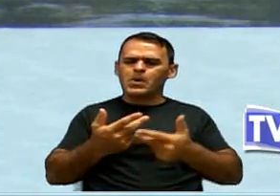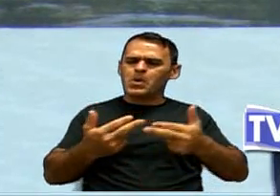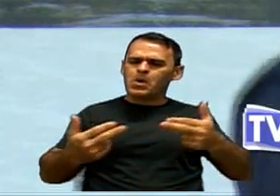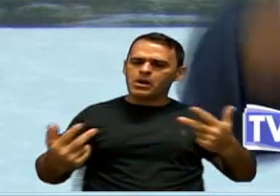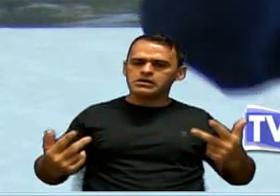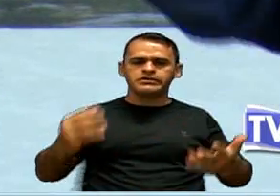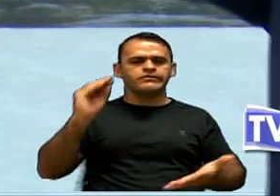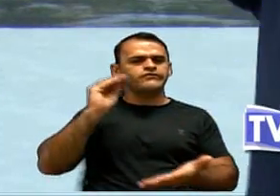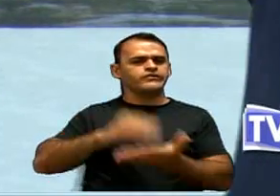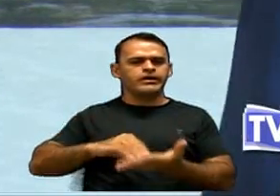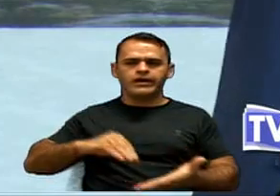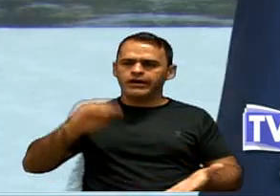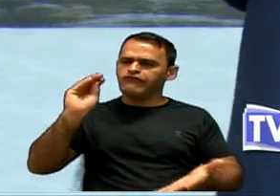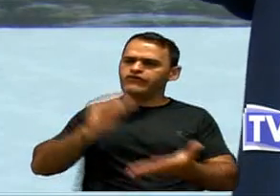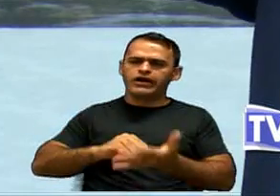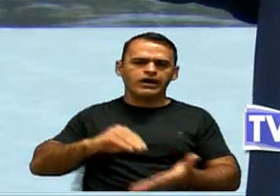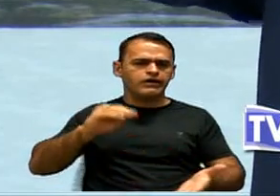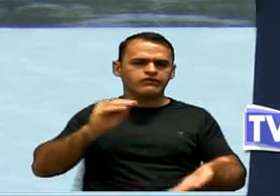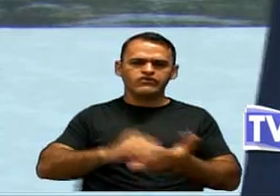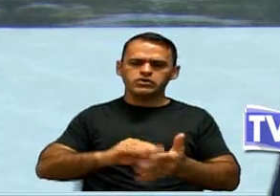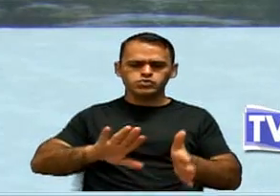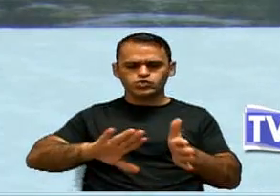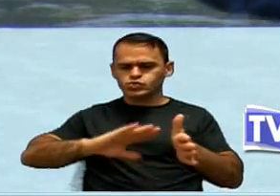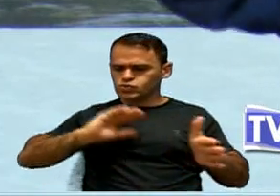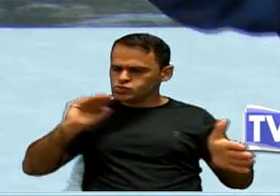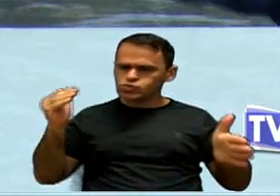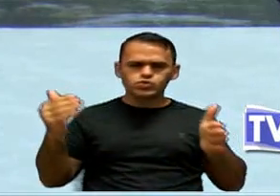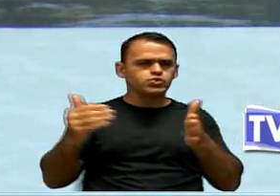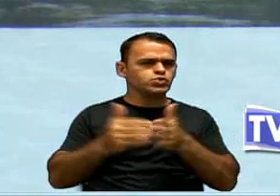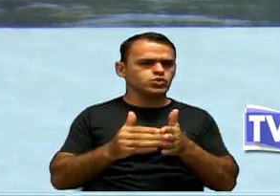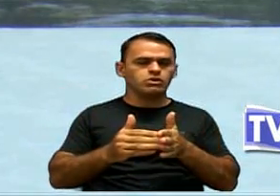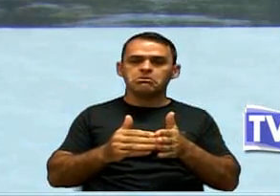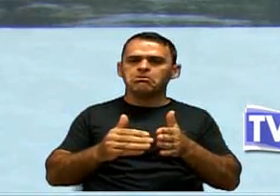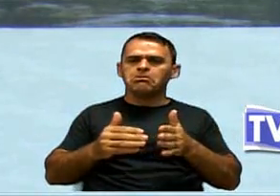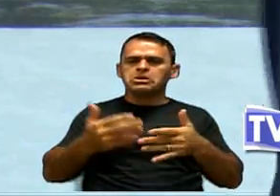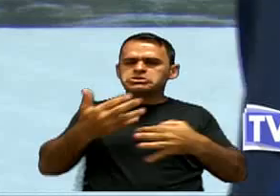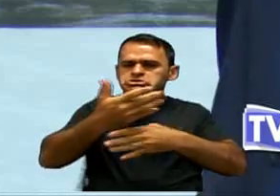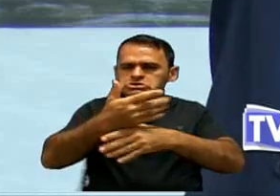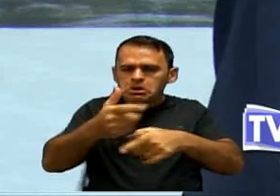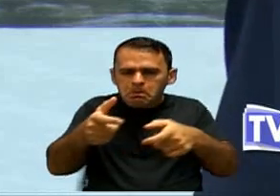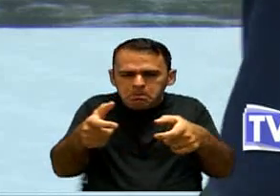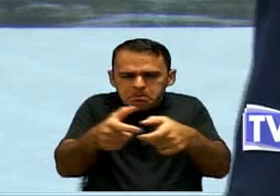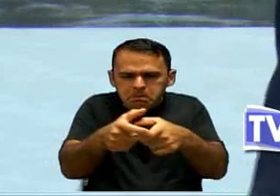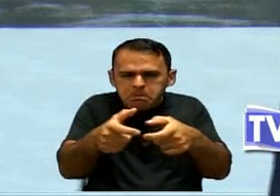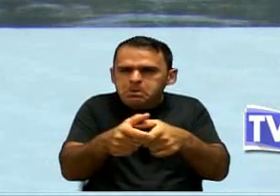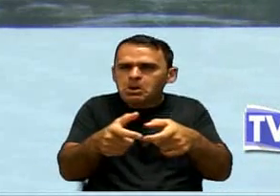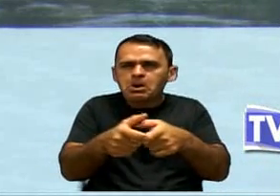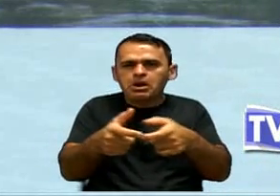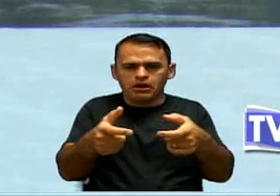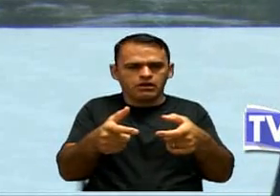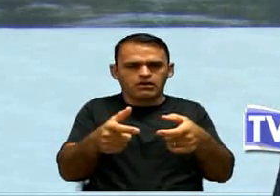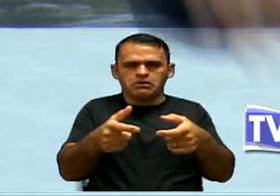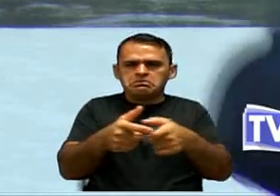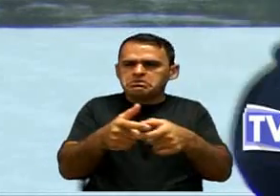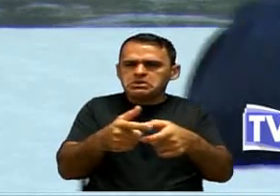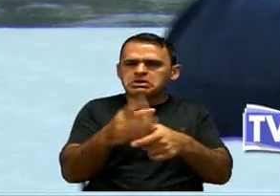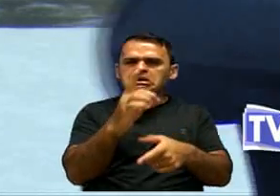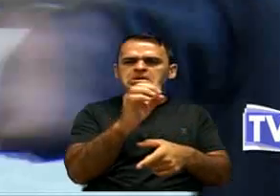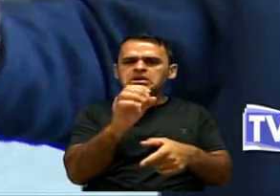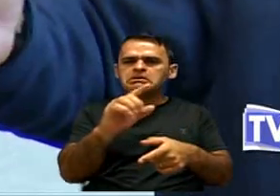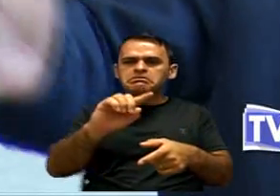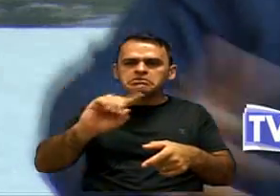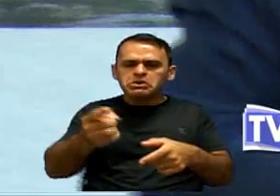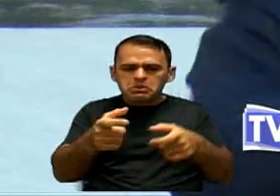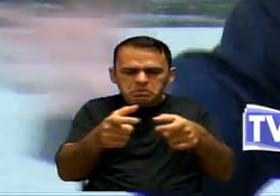Dini, porque falta tudo. Em cidadinhas menores que Sorocaba, cidade com menos de 100 mil habitantes, tem